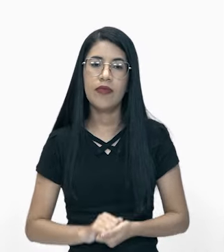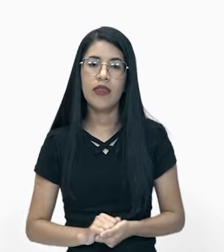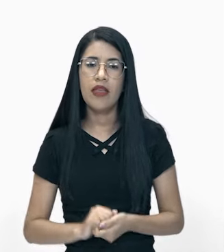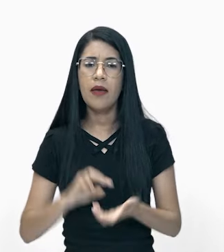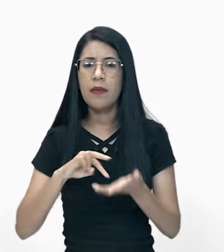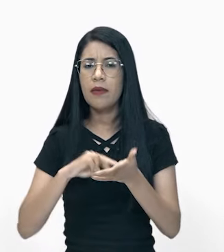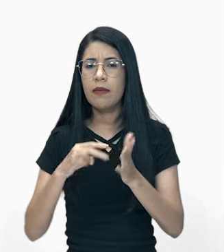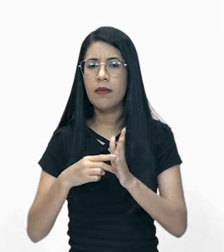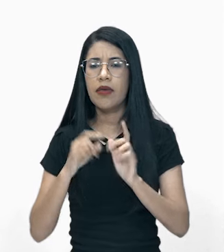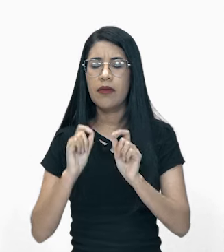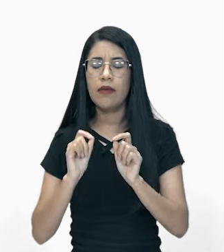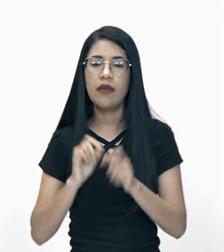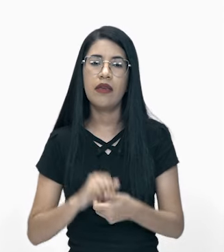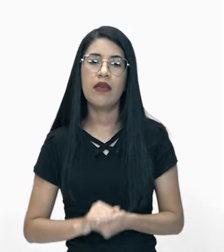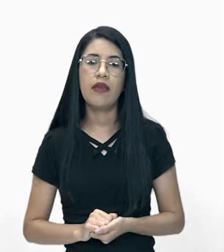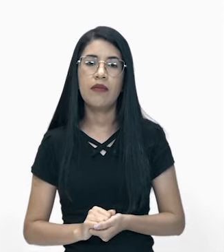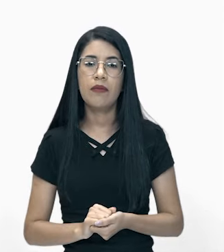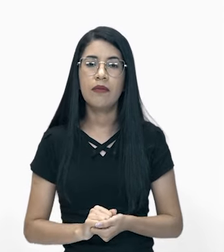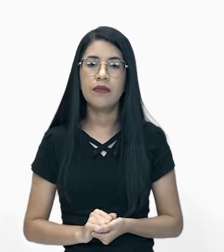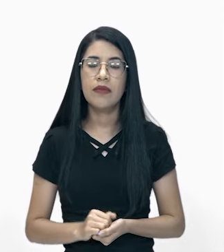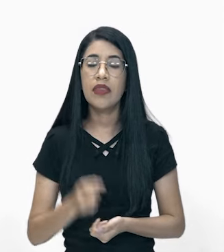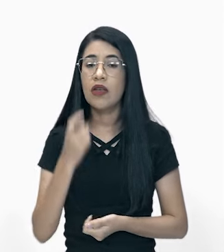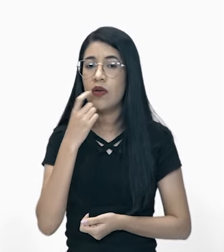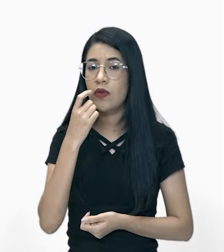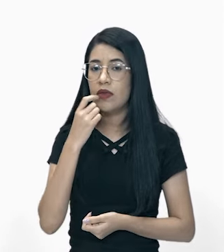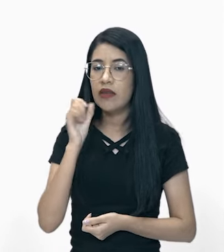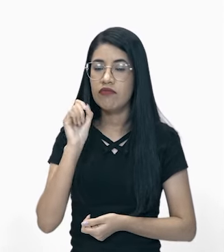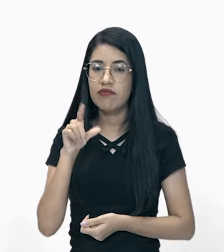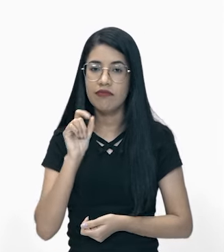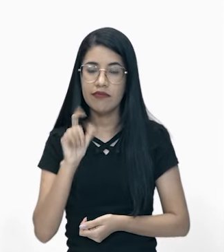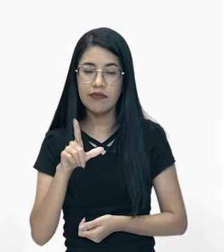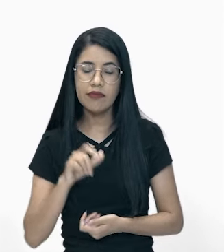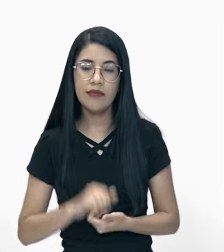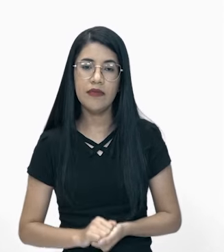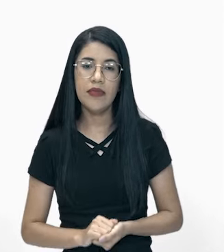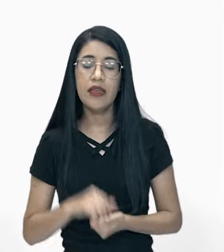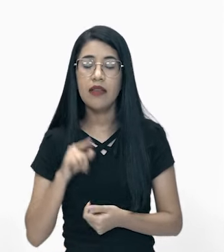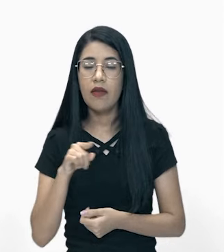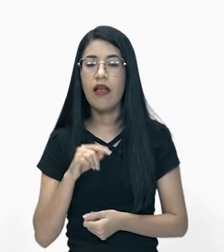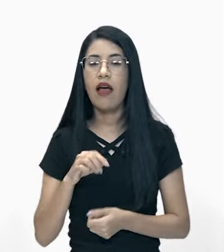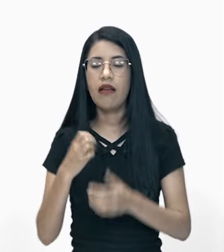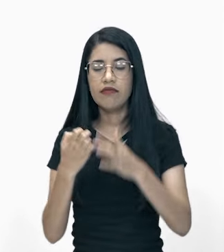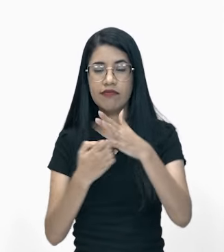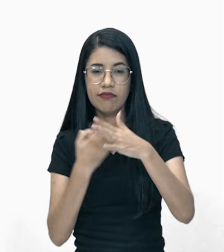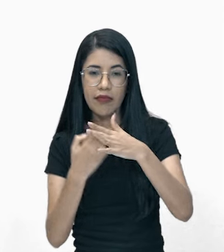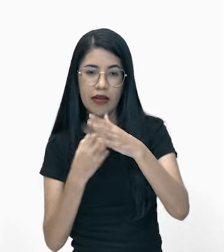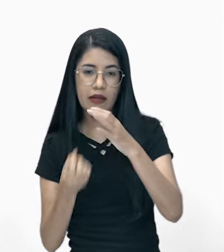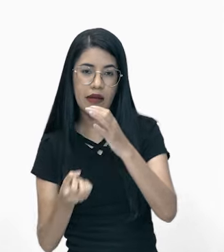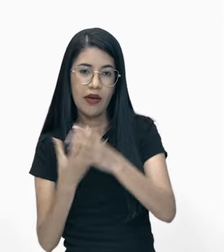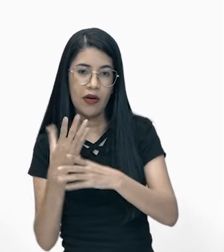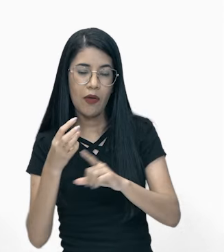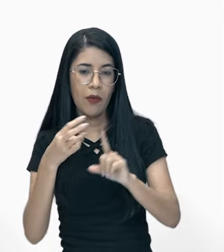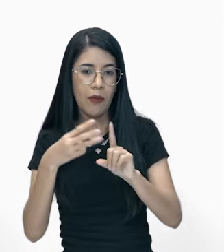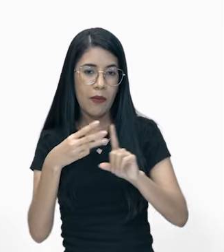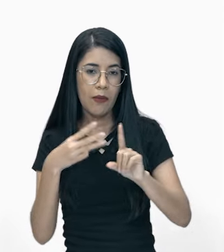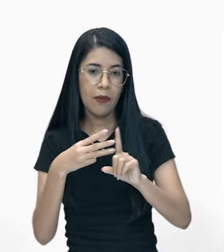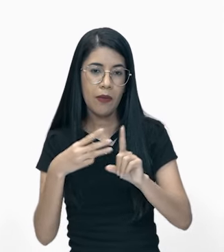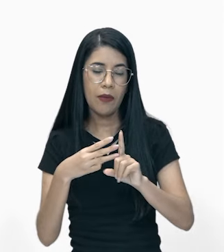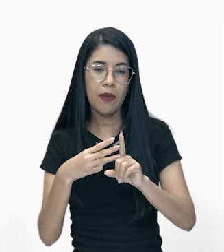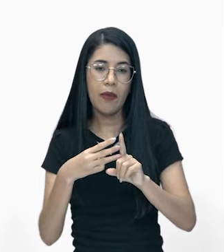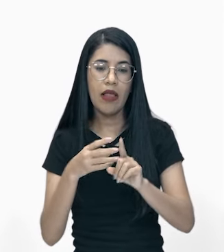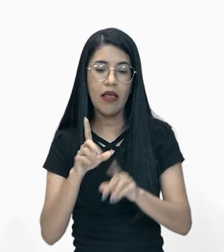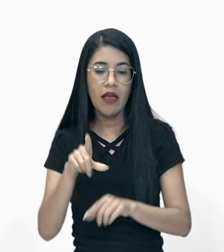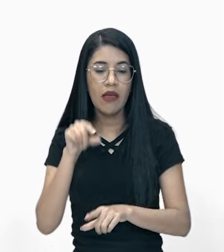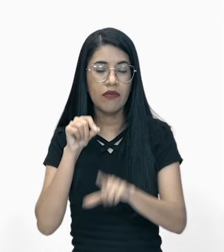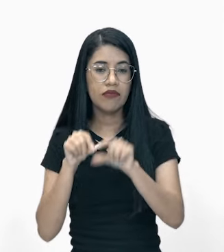Bluetooth? O Bluetooth nada mais é do que dente azul. A empresa criadora do Bluetooth